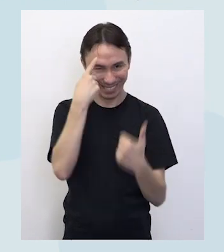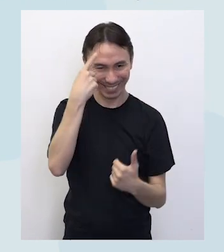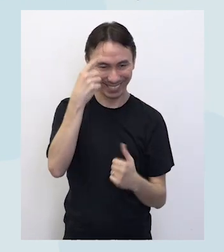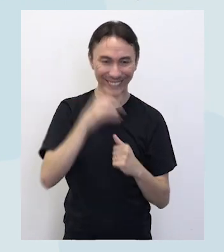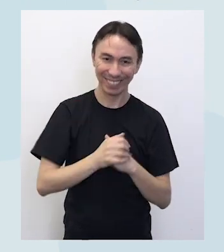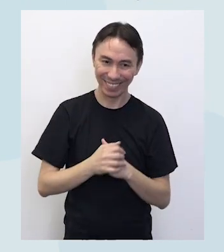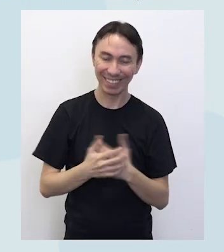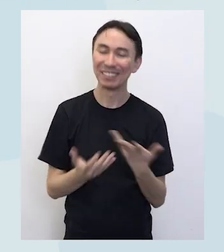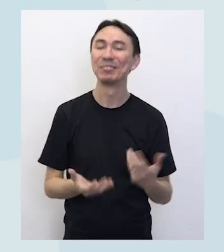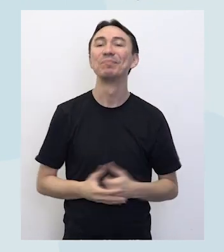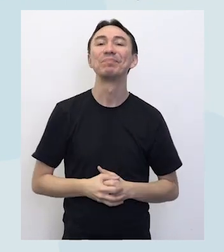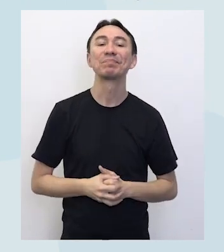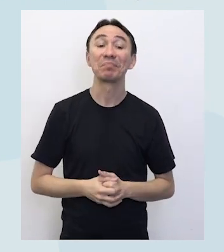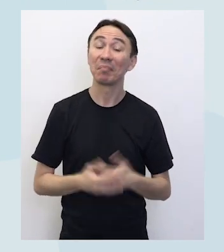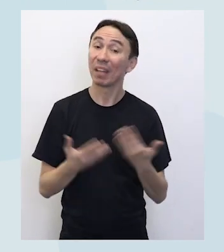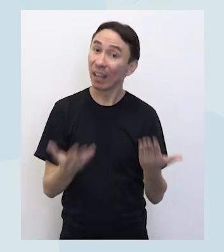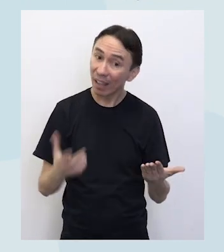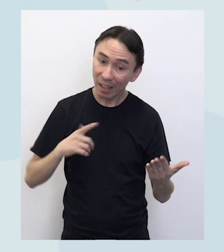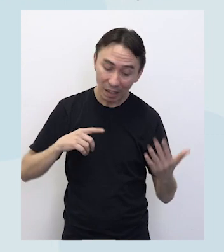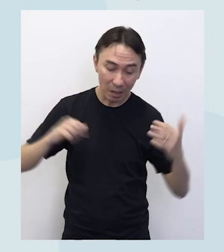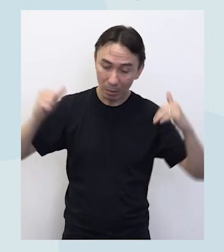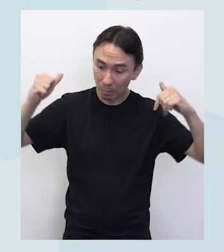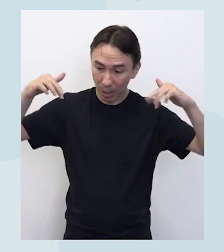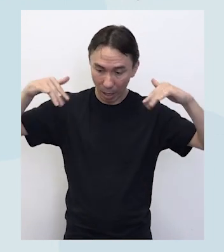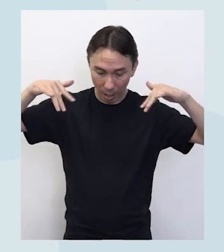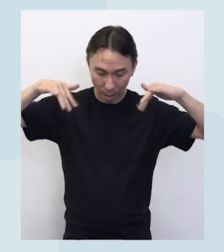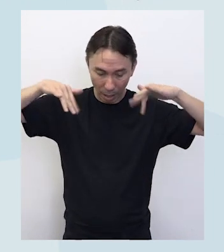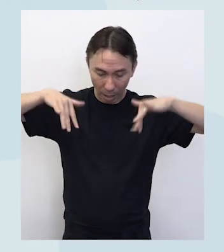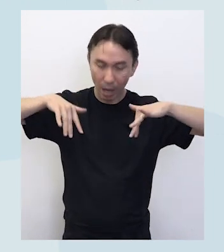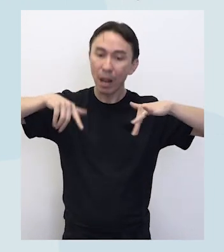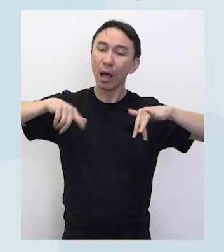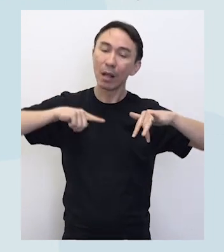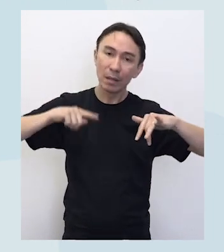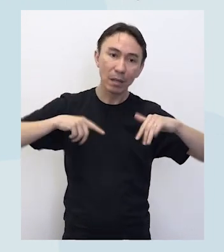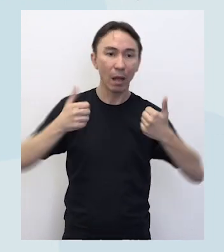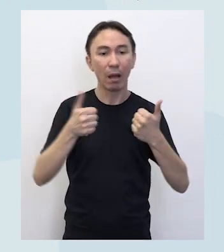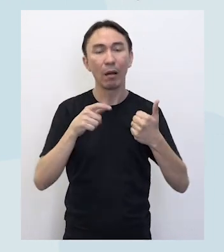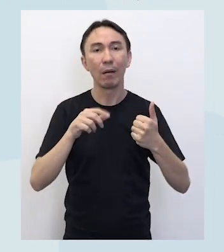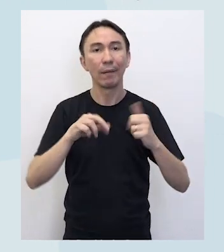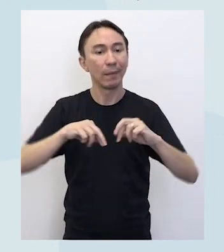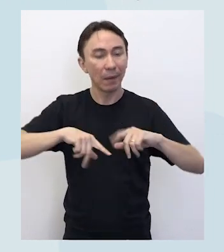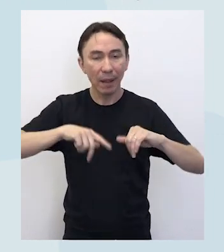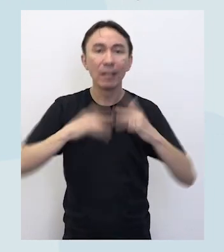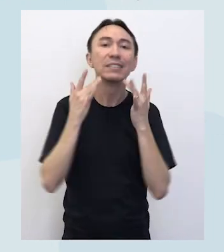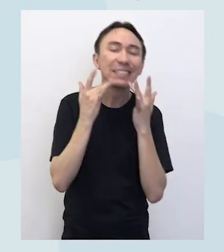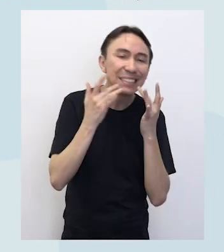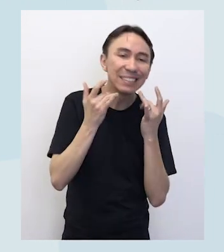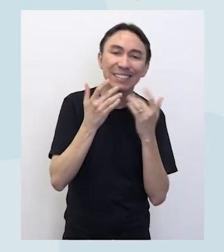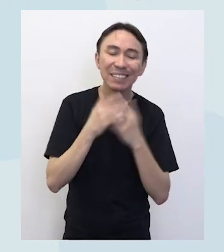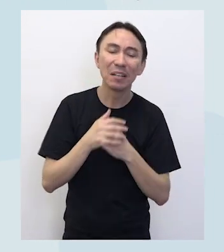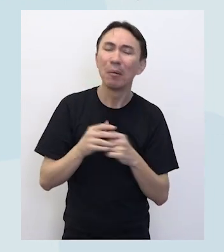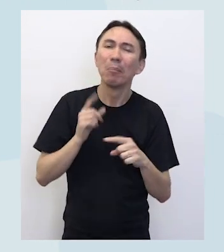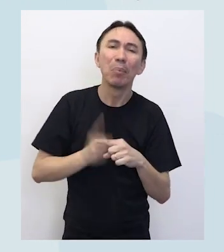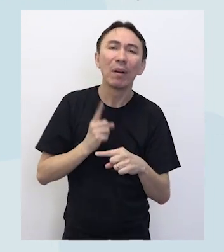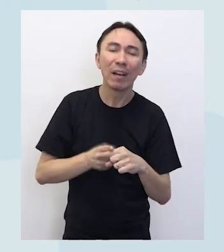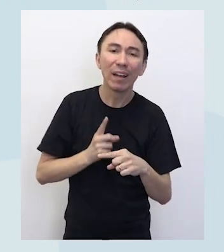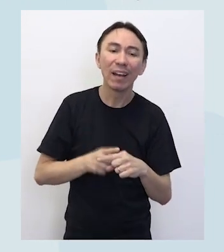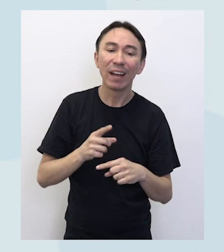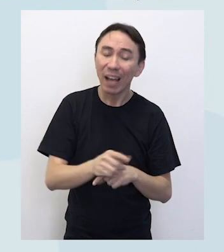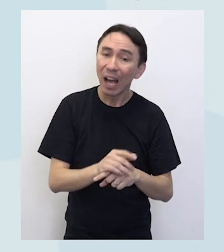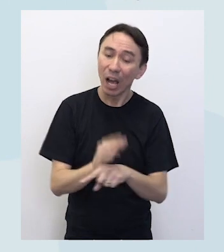seu centro, que é onde ficaria, então, as apresentações teatrais, enfim. Por que isso, gente? Porque a acústica, essa forma de